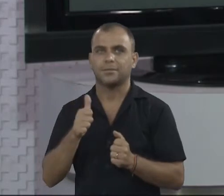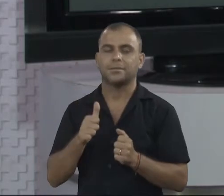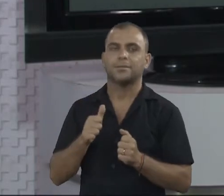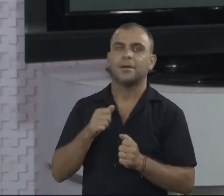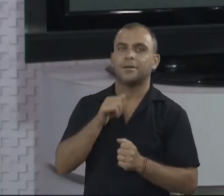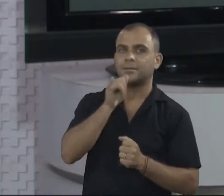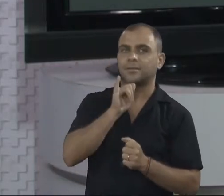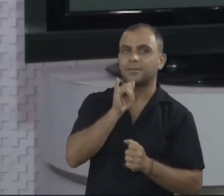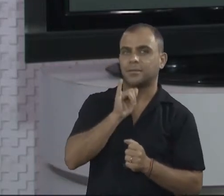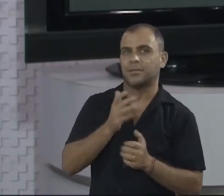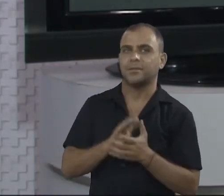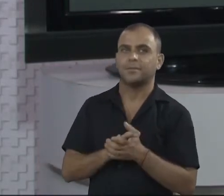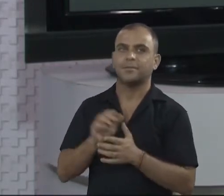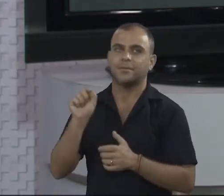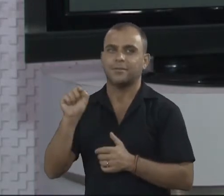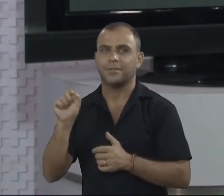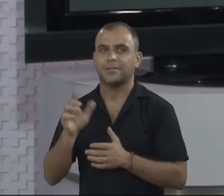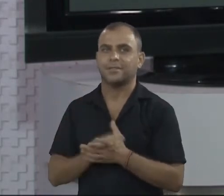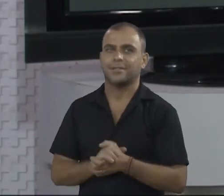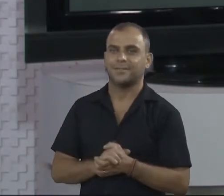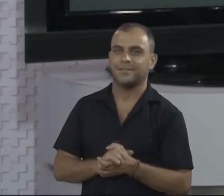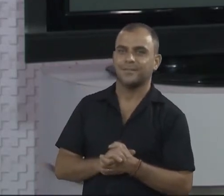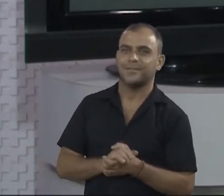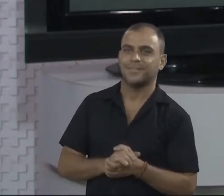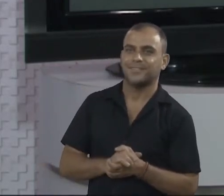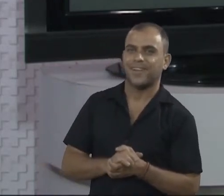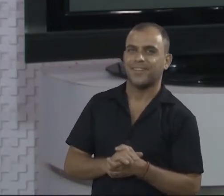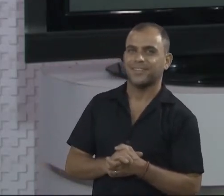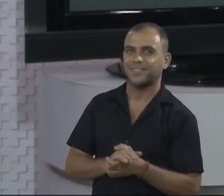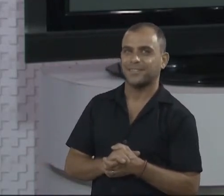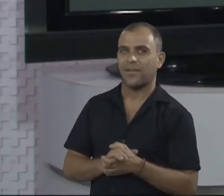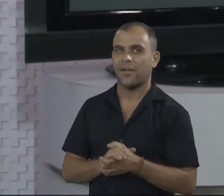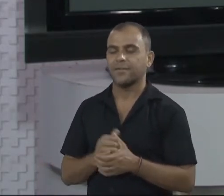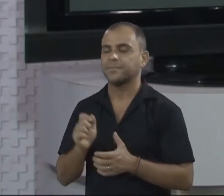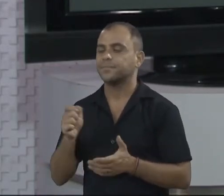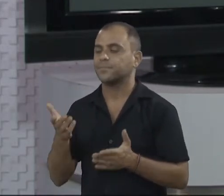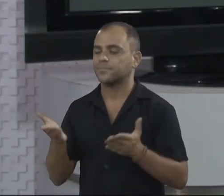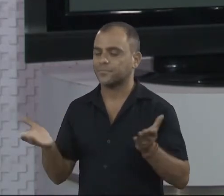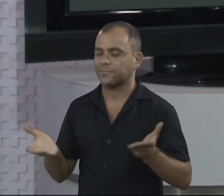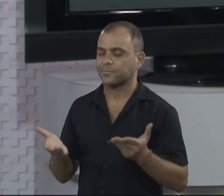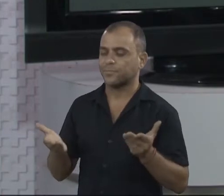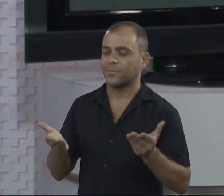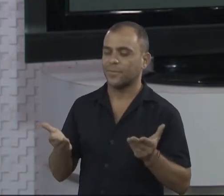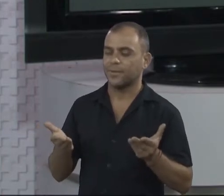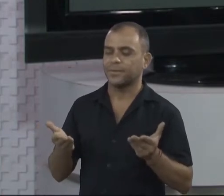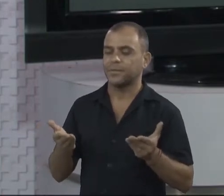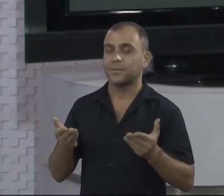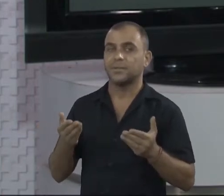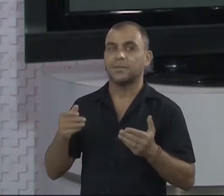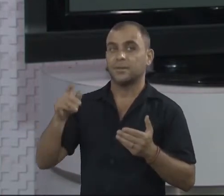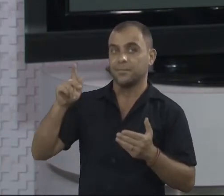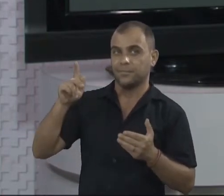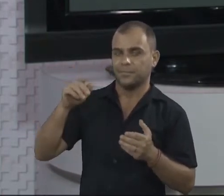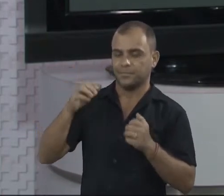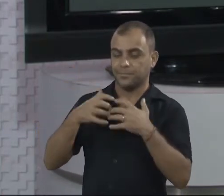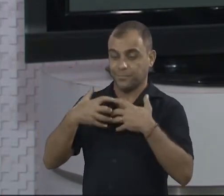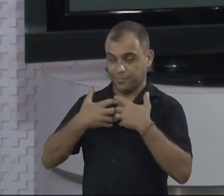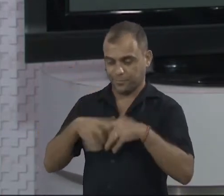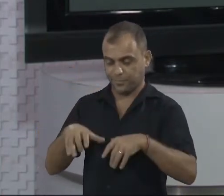bom? Então, fique bem atento. E aí, agora a gente vai falar um pouco do sistema periférico.